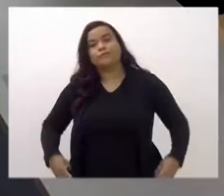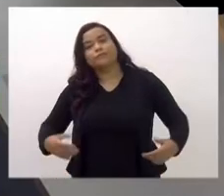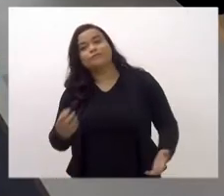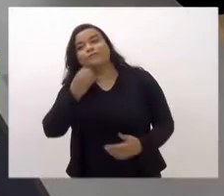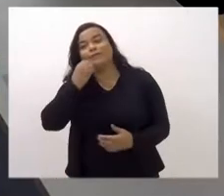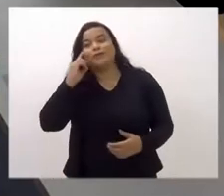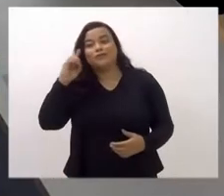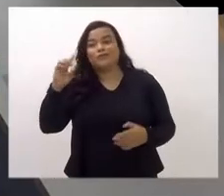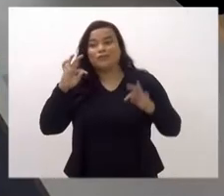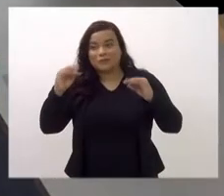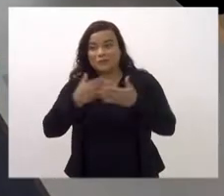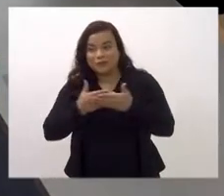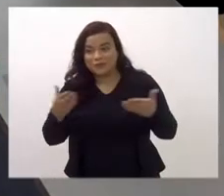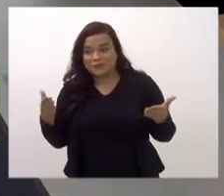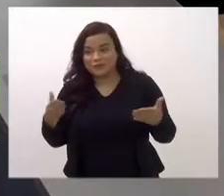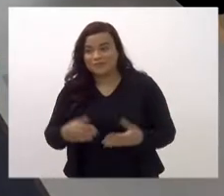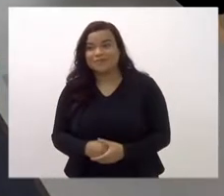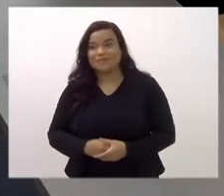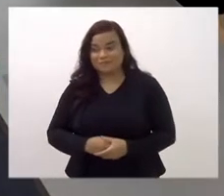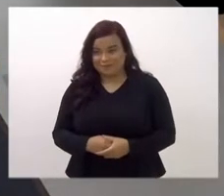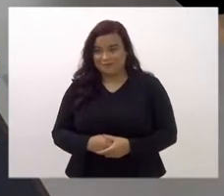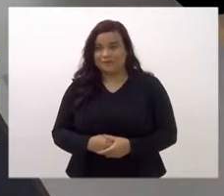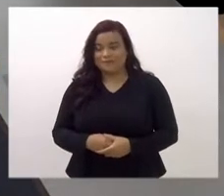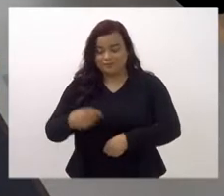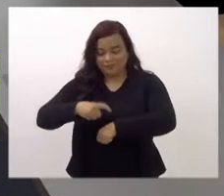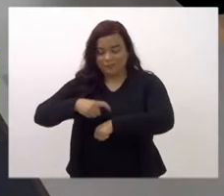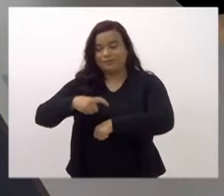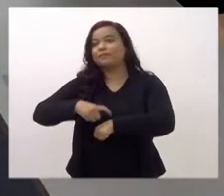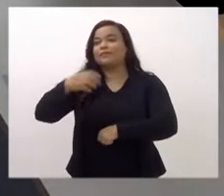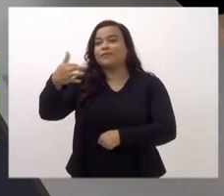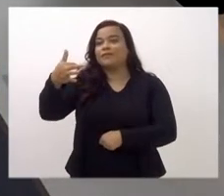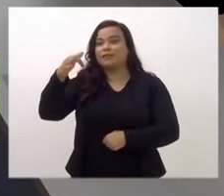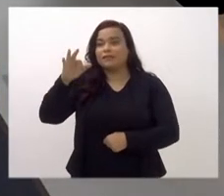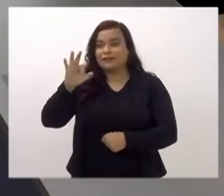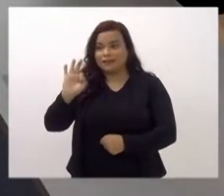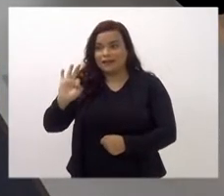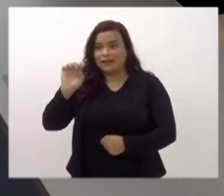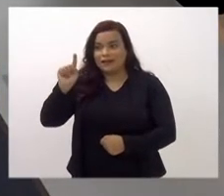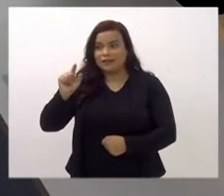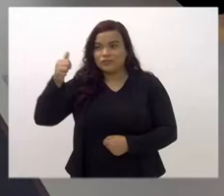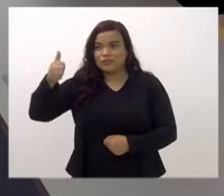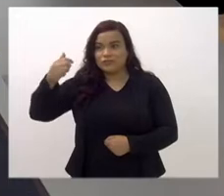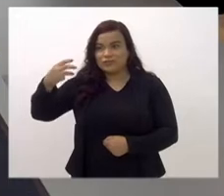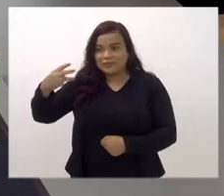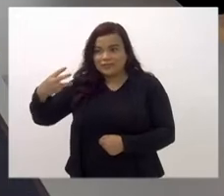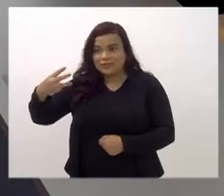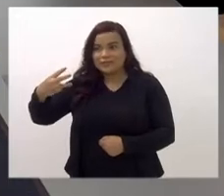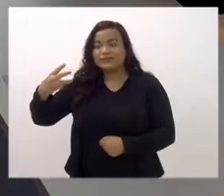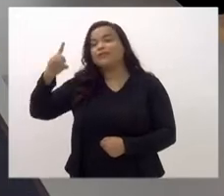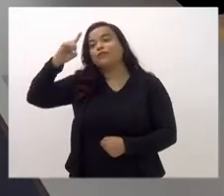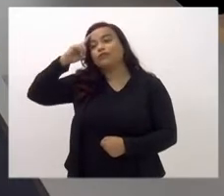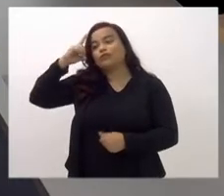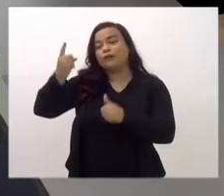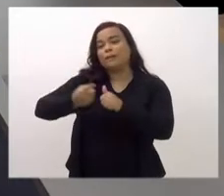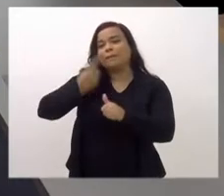Bom dia a todas e todos. Às 10 horas e 13 minutos do dia